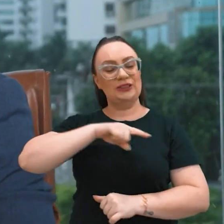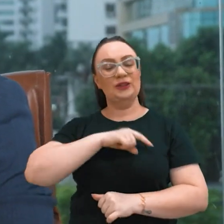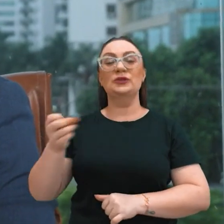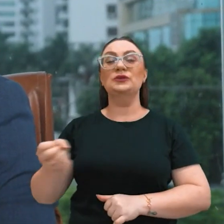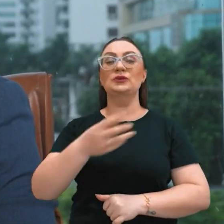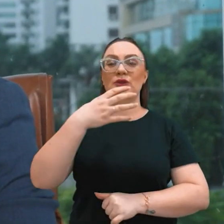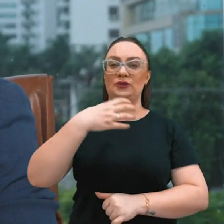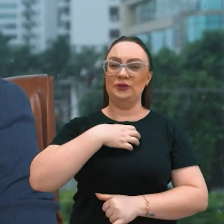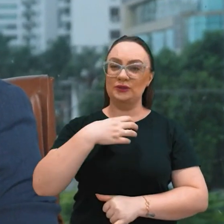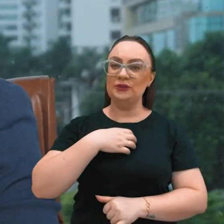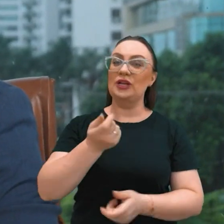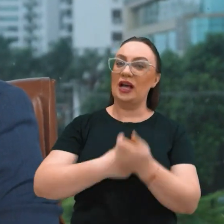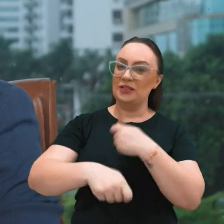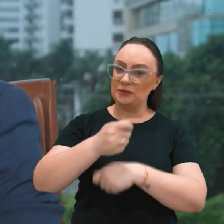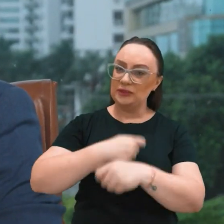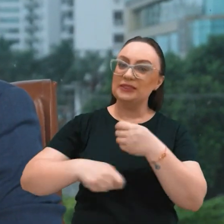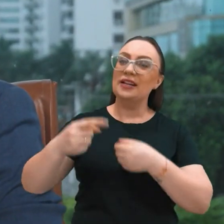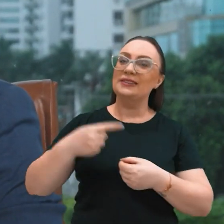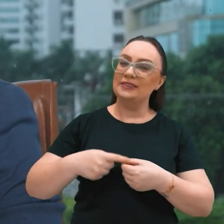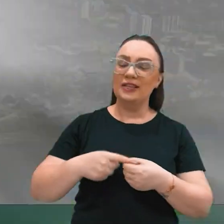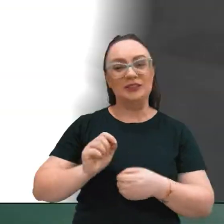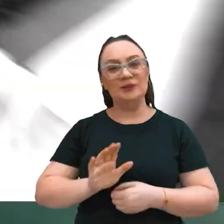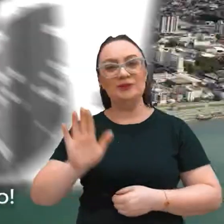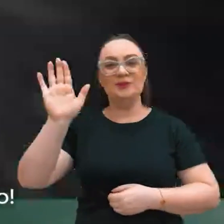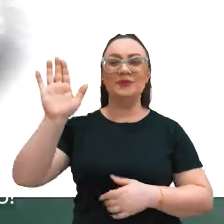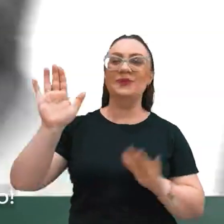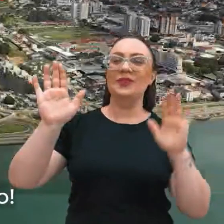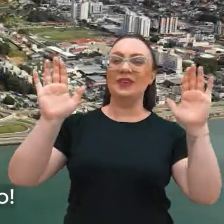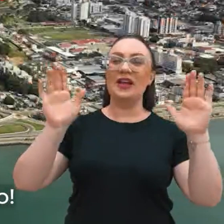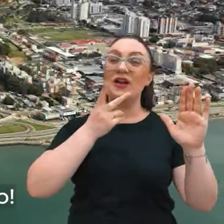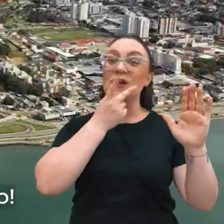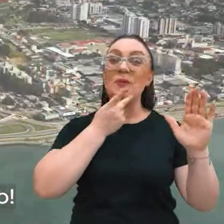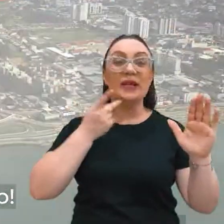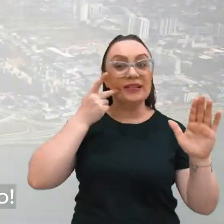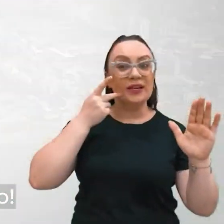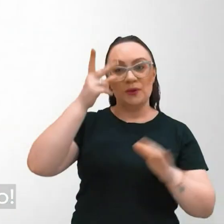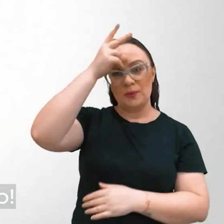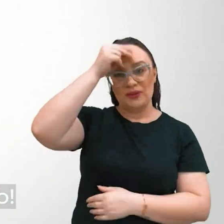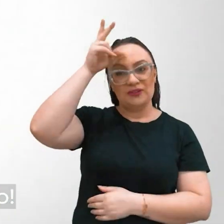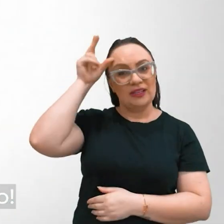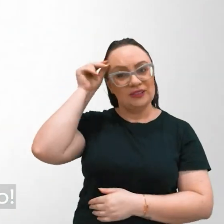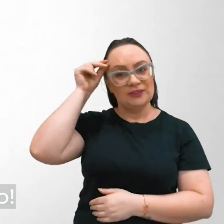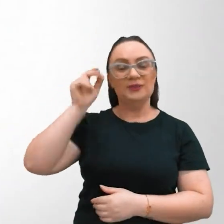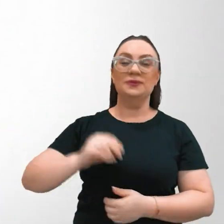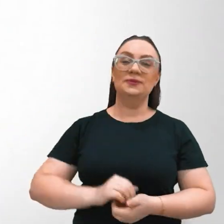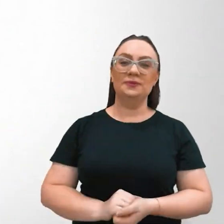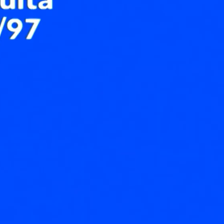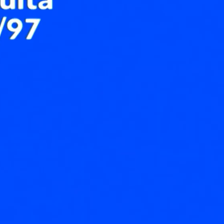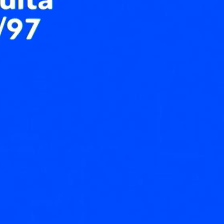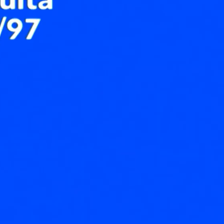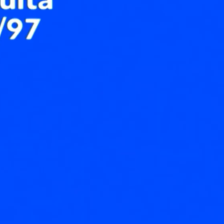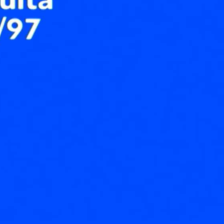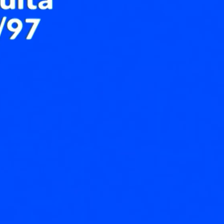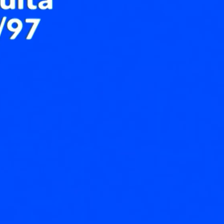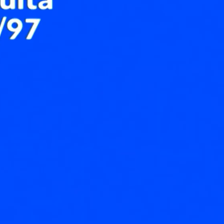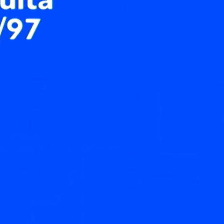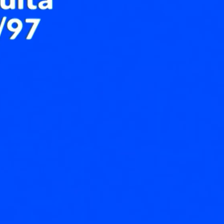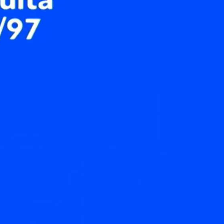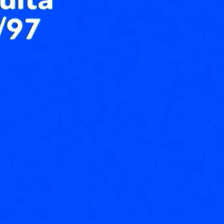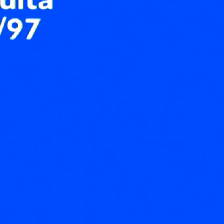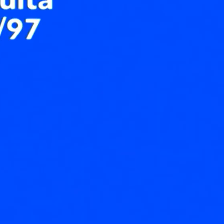Nós somos o novo jeito de administrar a cidade. Pedrão Prefeito A